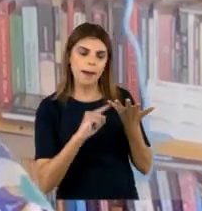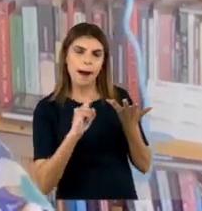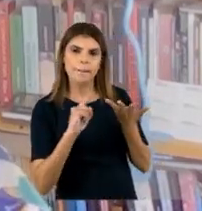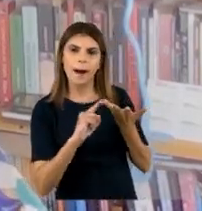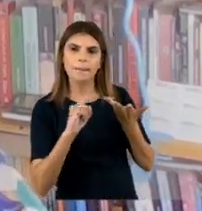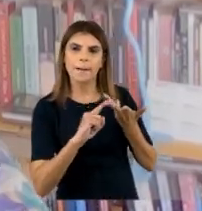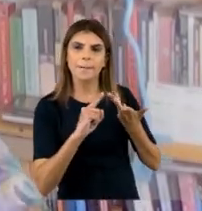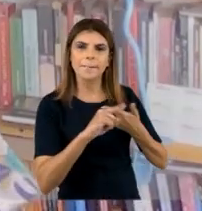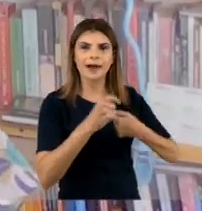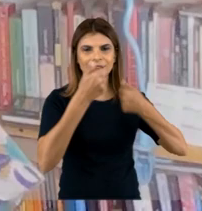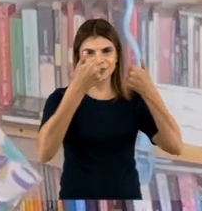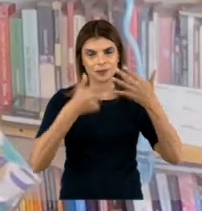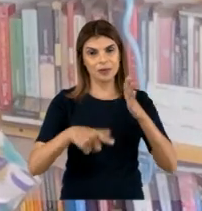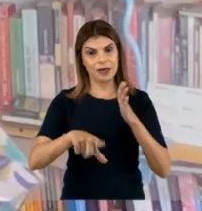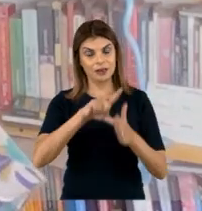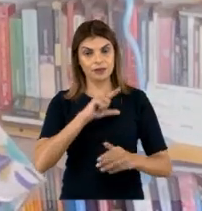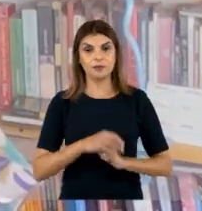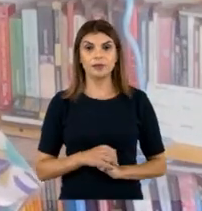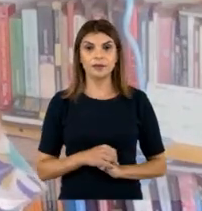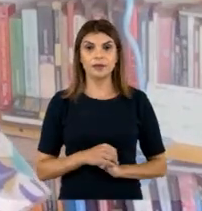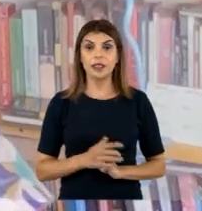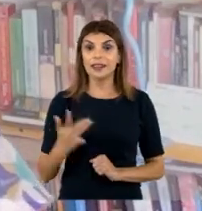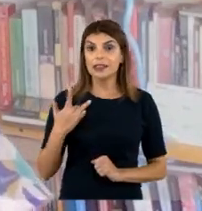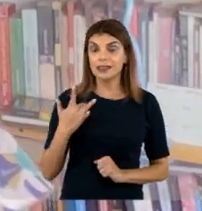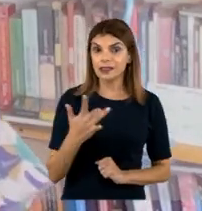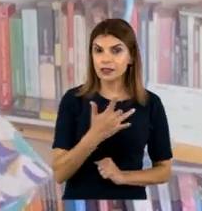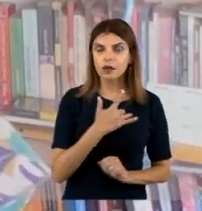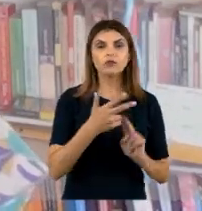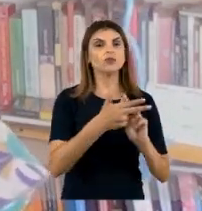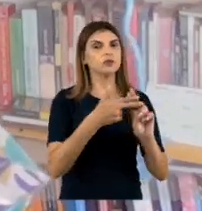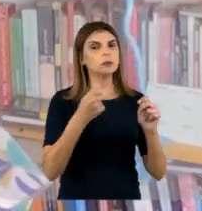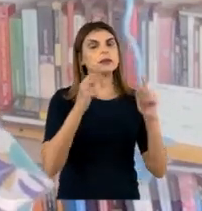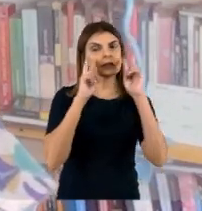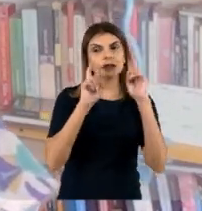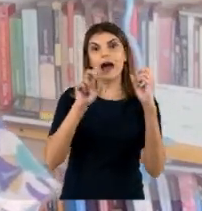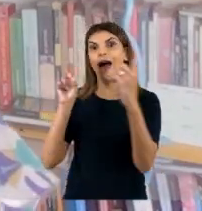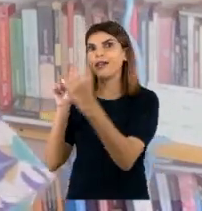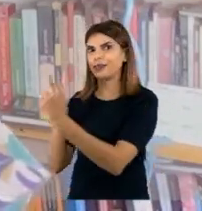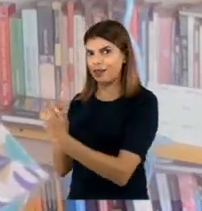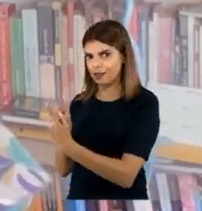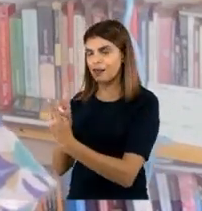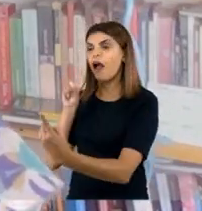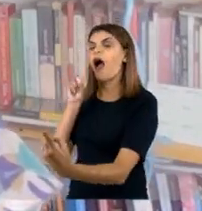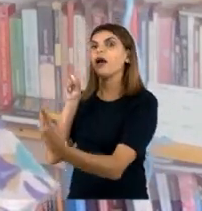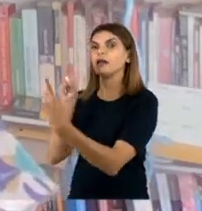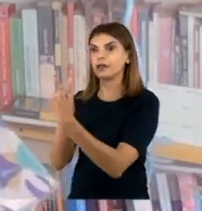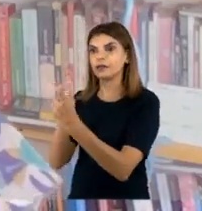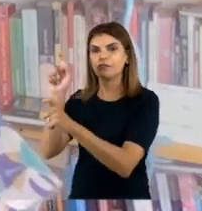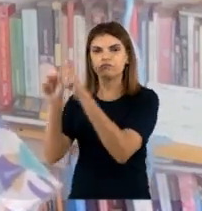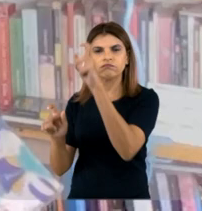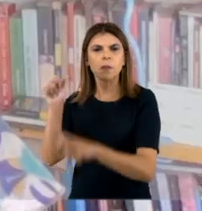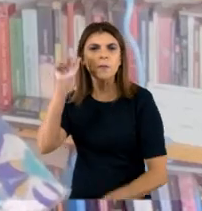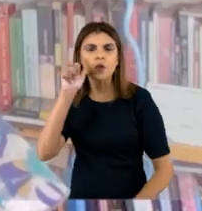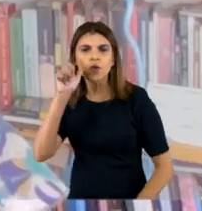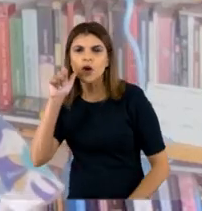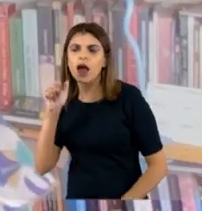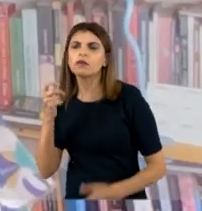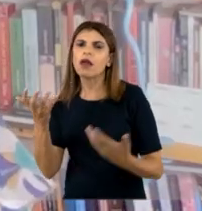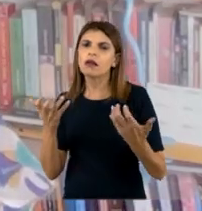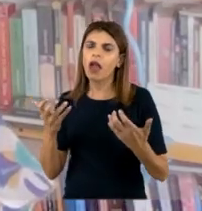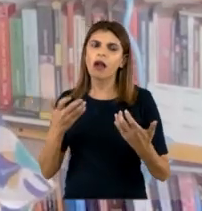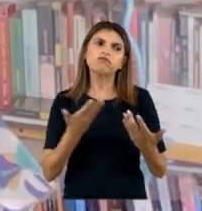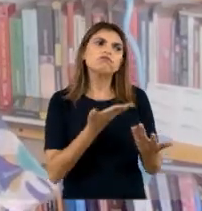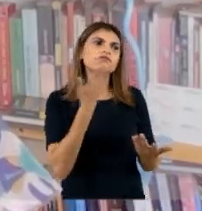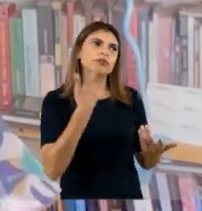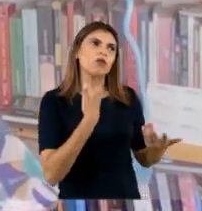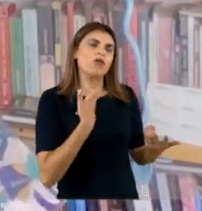esses princípios. O serviço de saúde precisa atender, deve atender as mulheres que